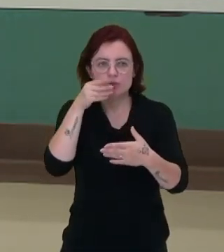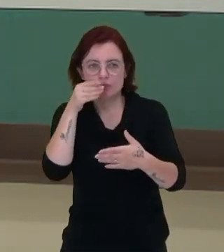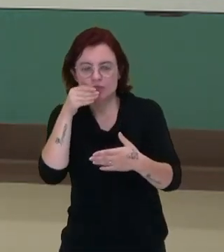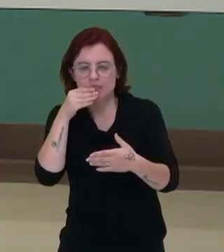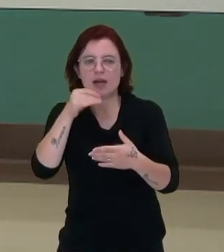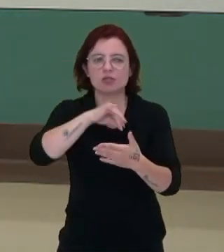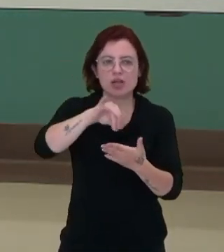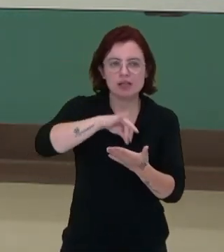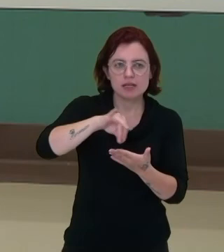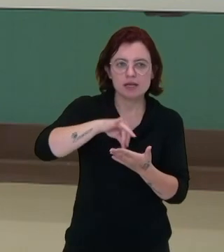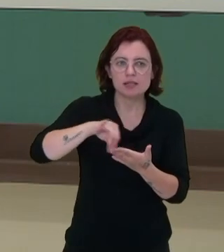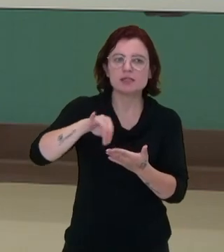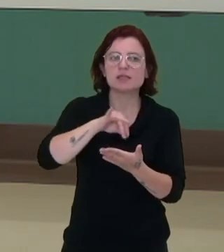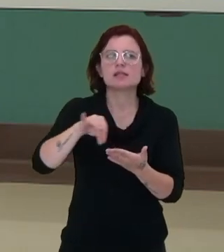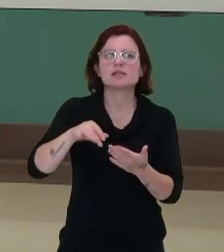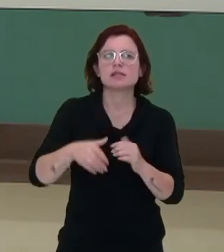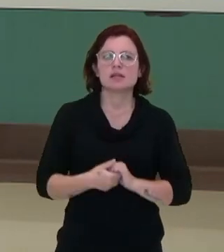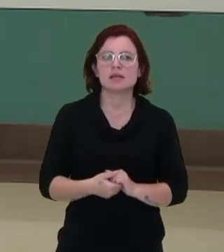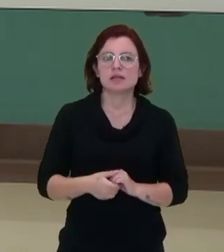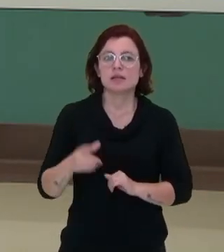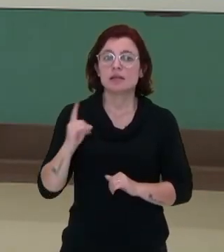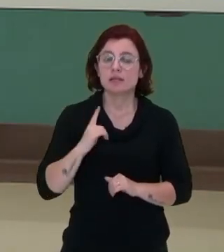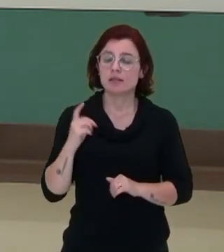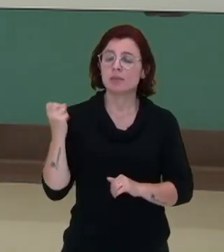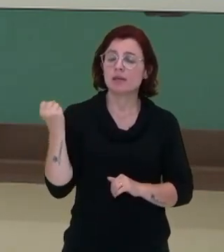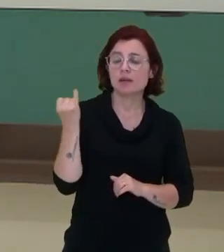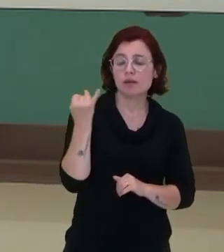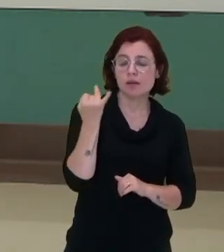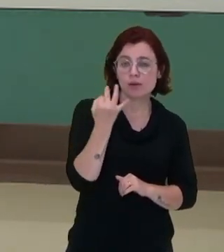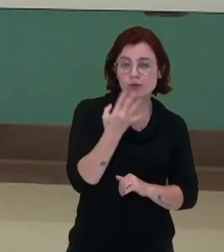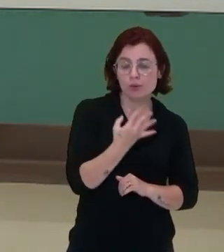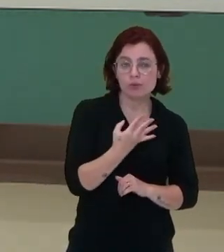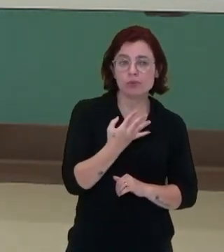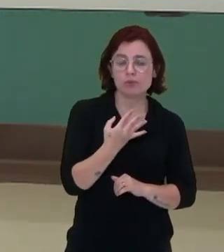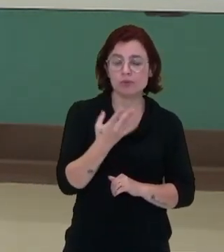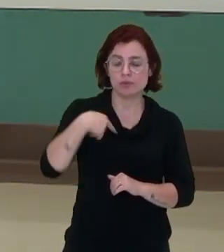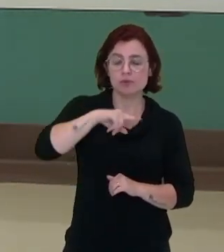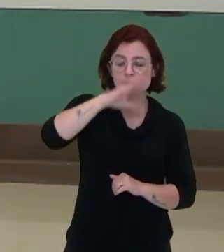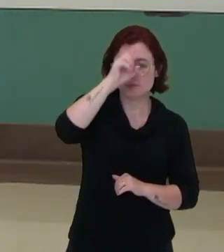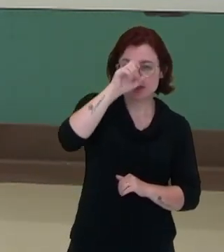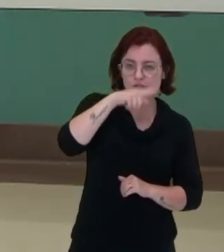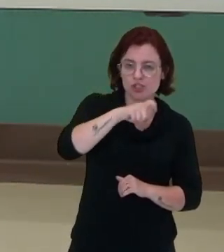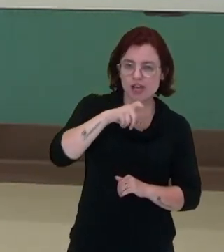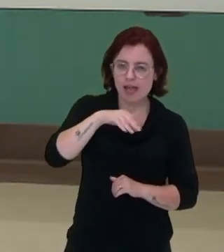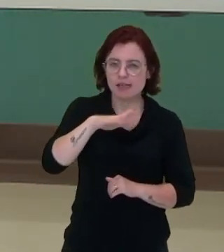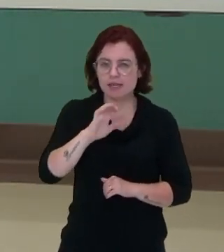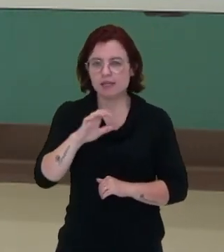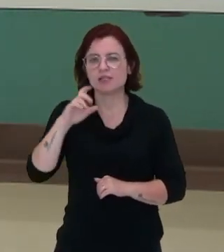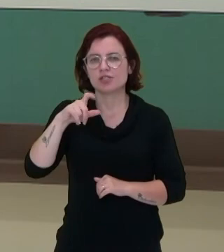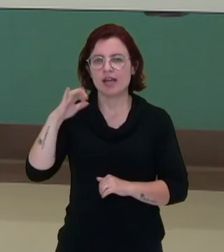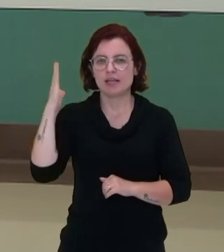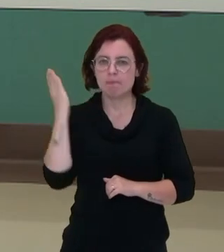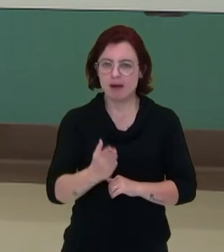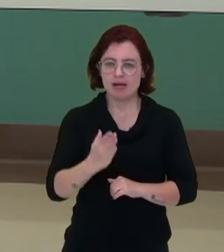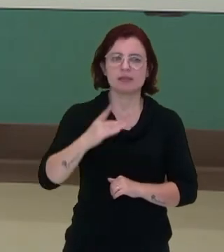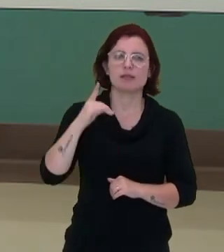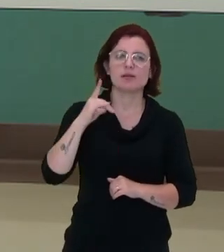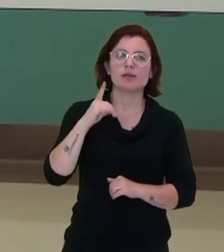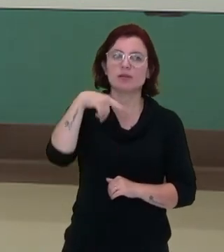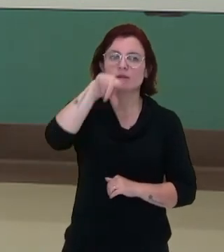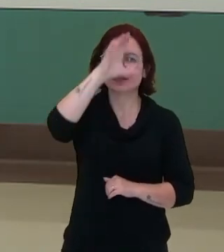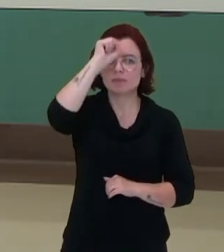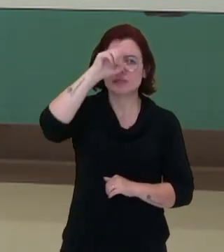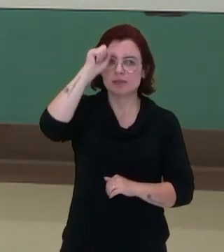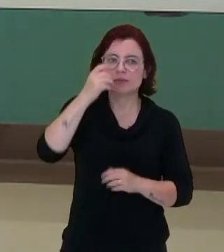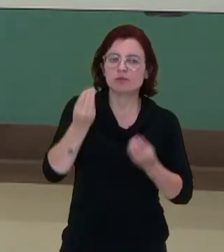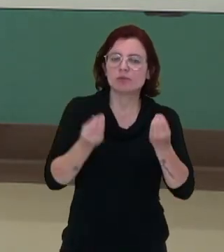que estão em volta do jogo, né? Aprendemos o que é cheque, o que é checkmate e também aprendemos sobre a possibilidade